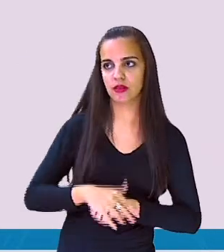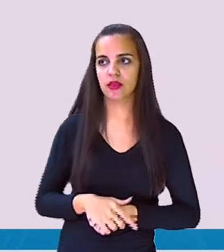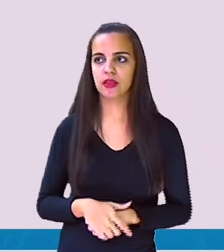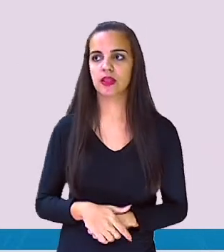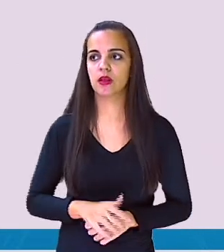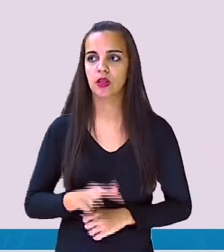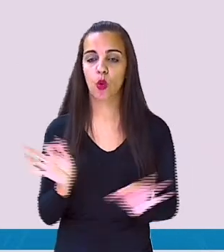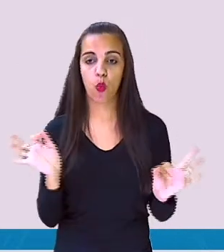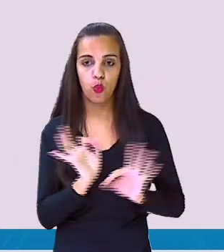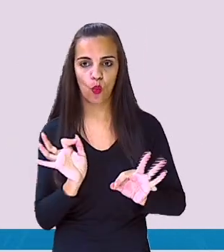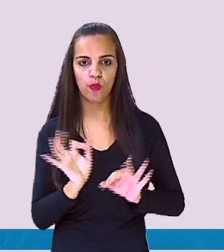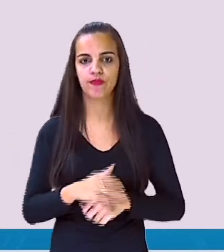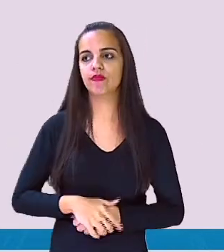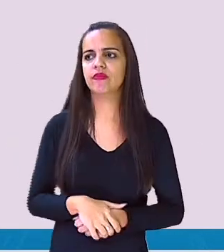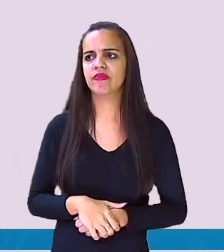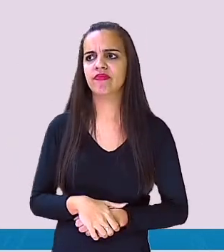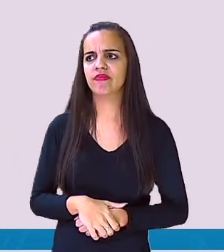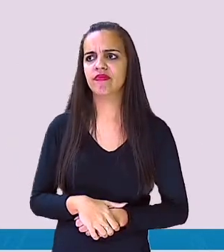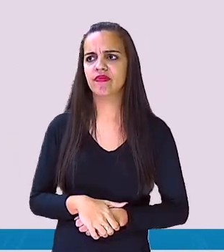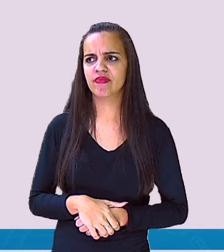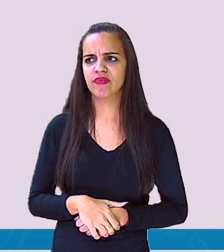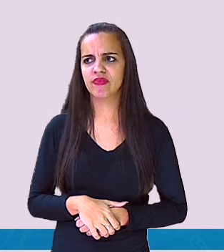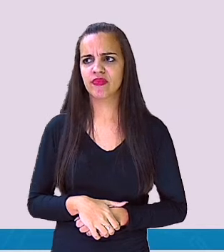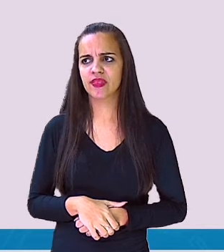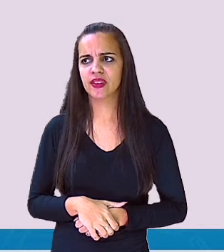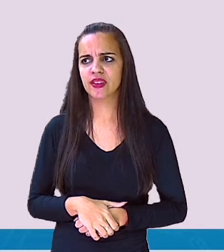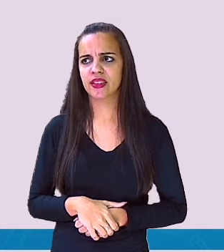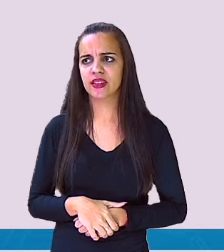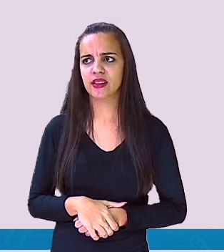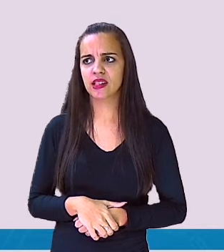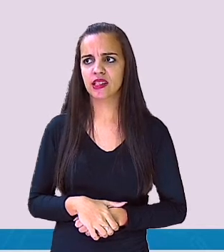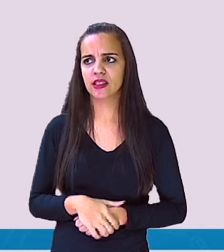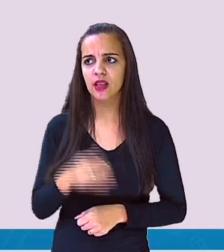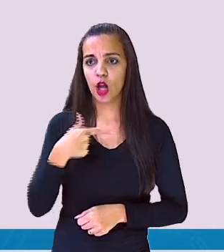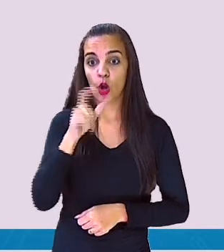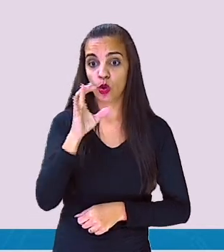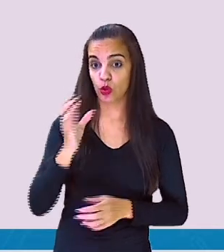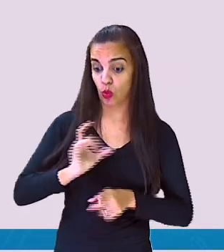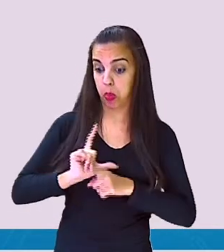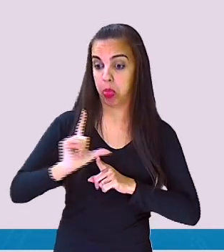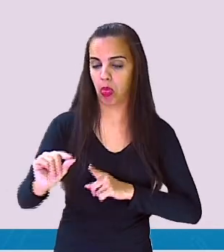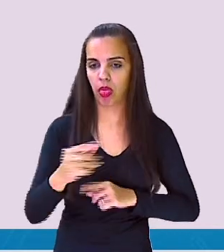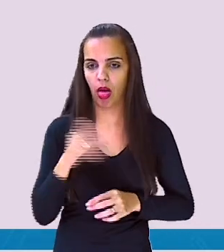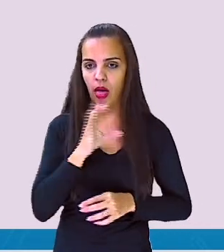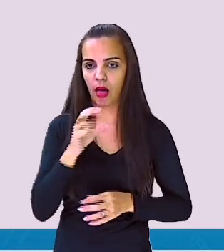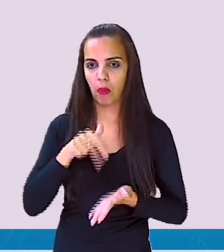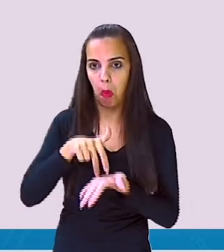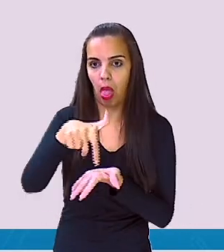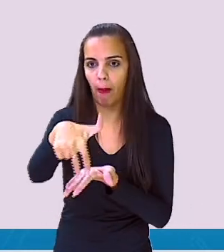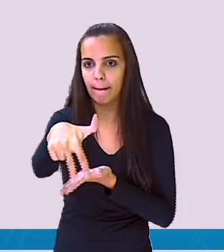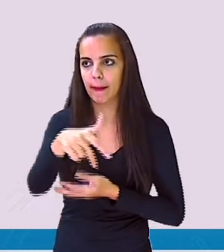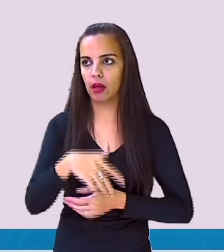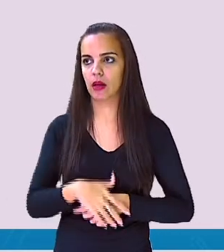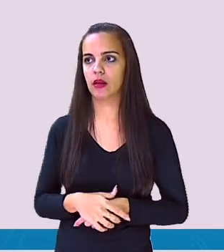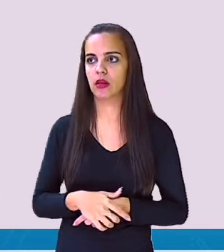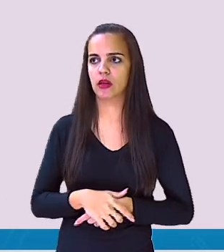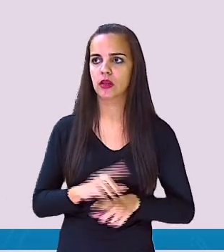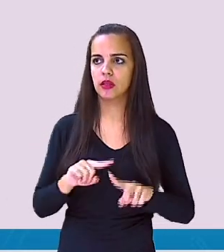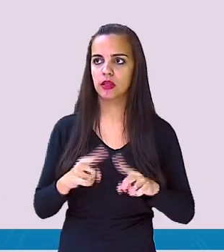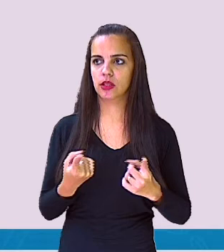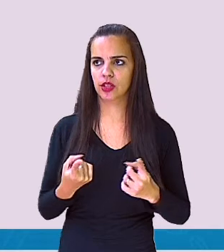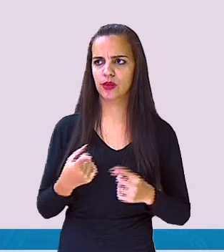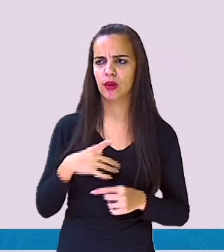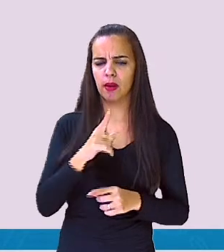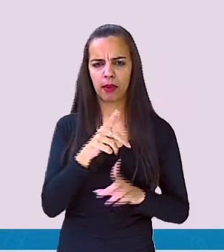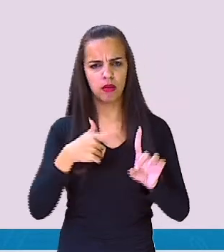inexistente. Inexistente, ó. Hoje eu estou querendo correr mais que as pernas. Não, pessoal, sujeito indeterminado também é chamado